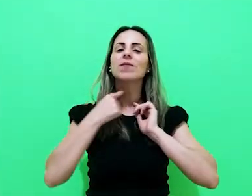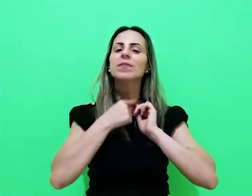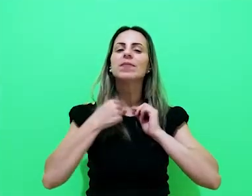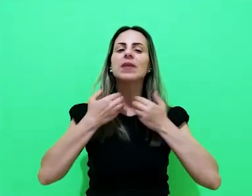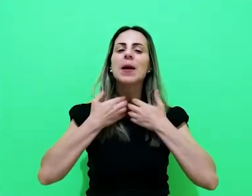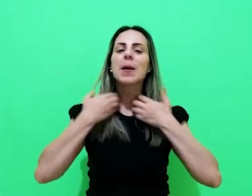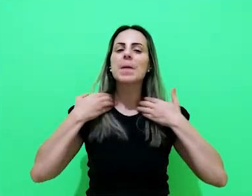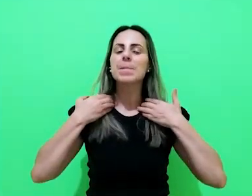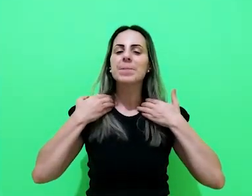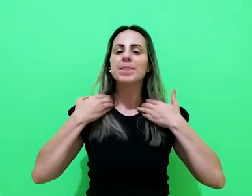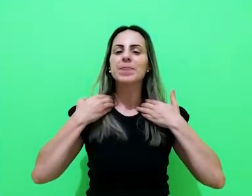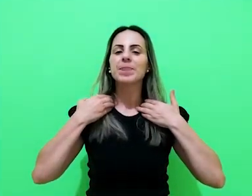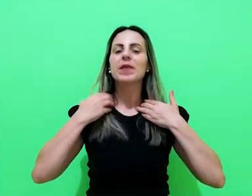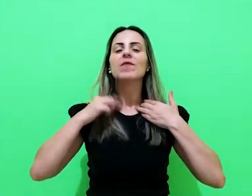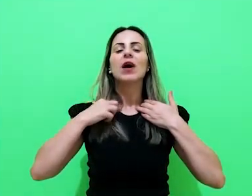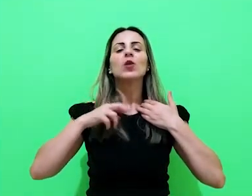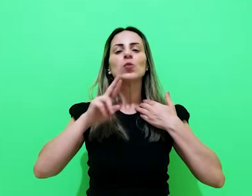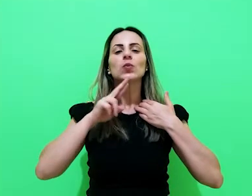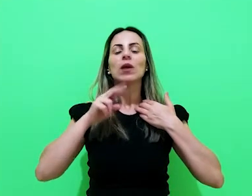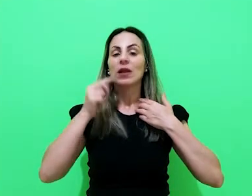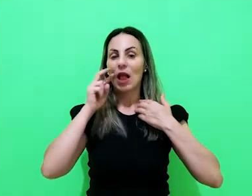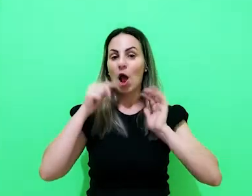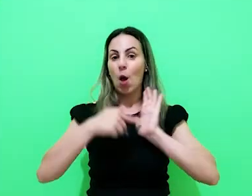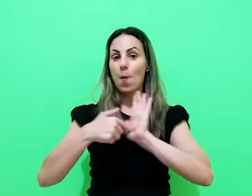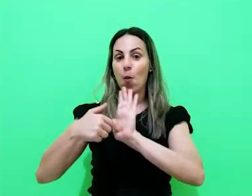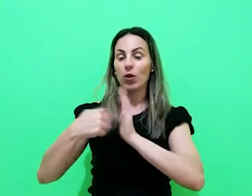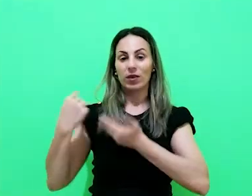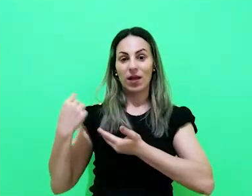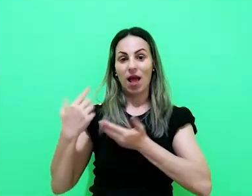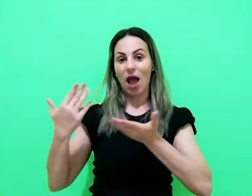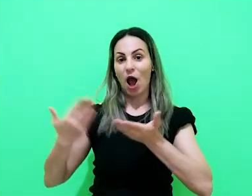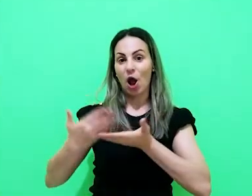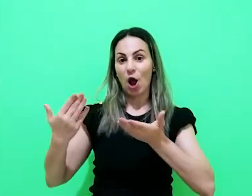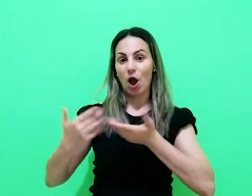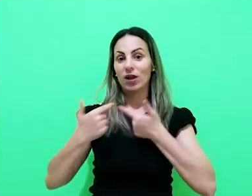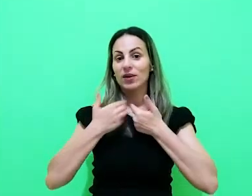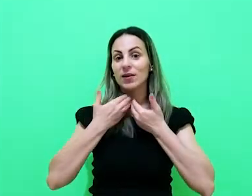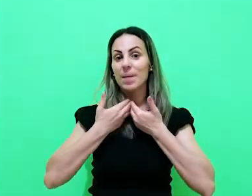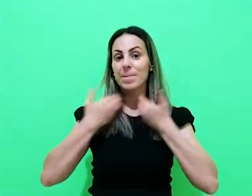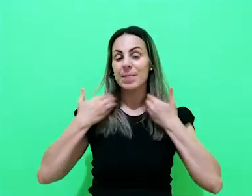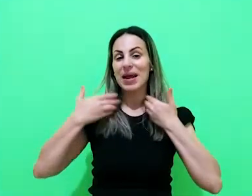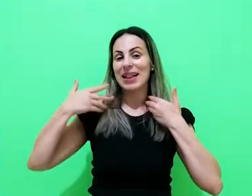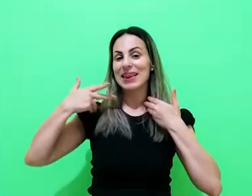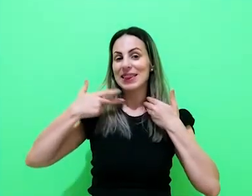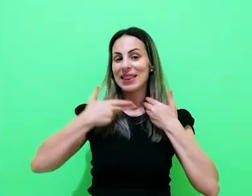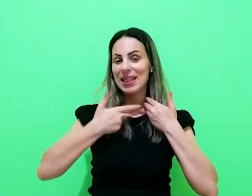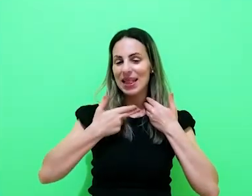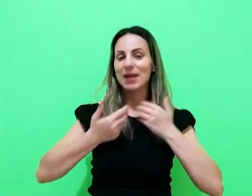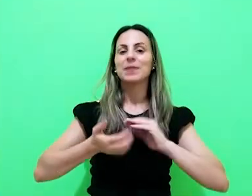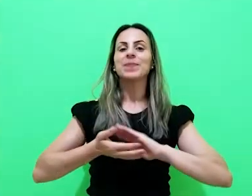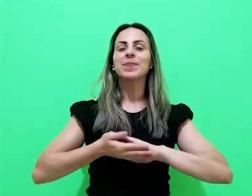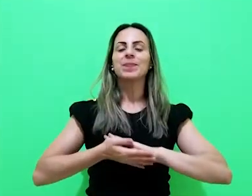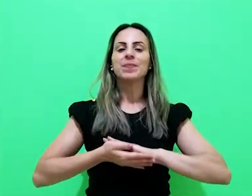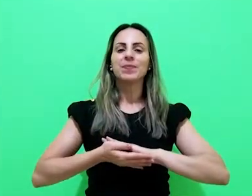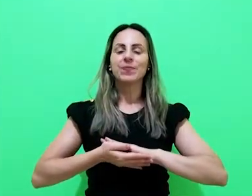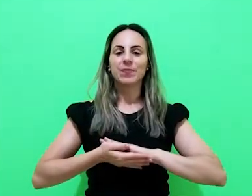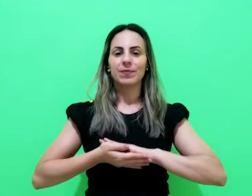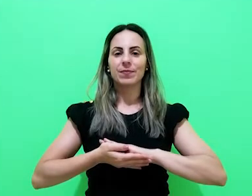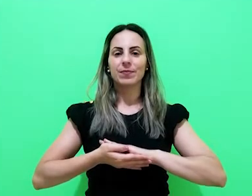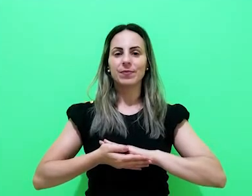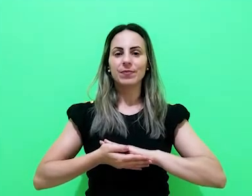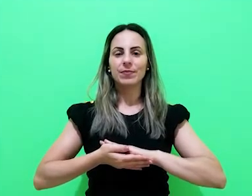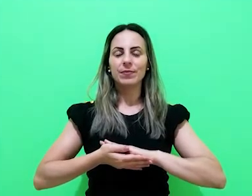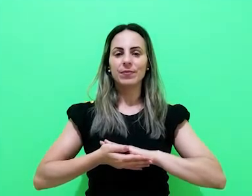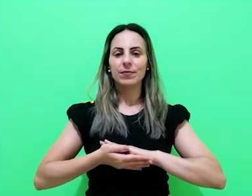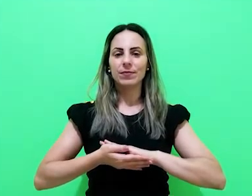a membrana cricotiroidiana, que é essa que está mostrando agora sendo aberta pelo bisturi, né? E